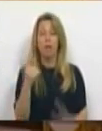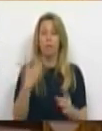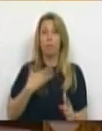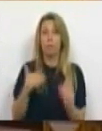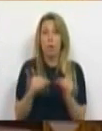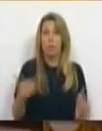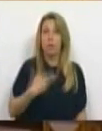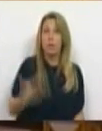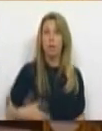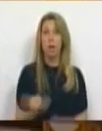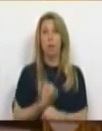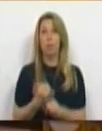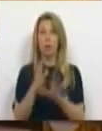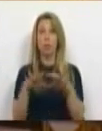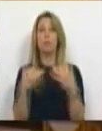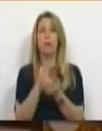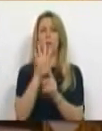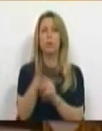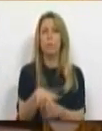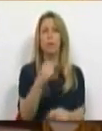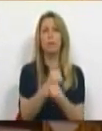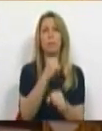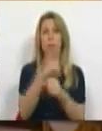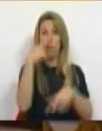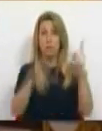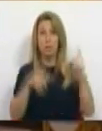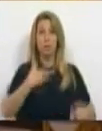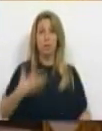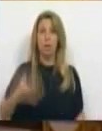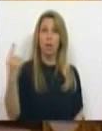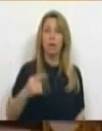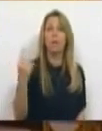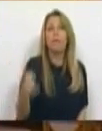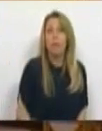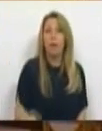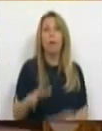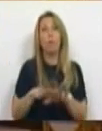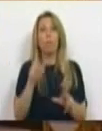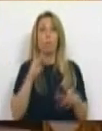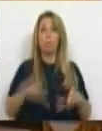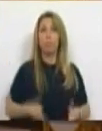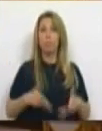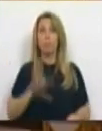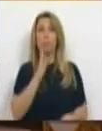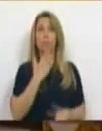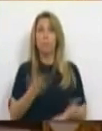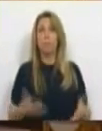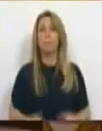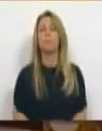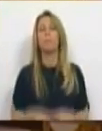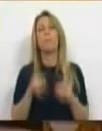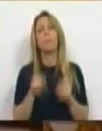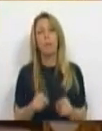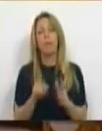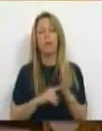e sociais, da discriminação dos trabalhadores e cidadãos em função da sua nacionalidade. E isso elimina,